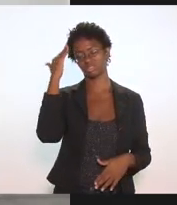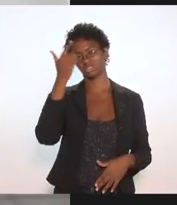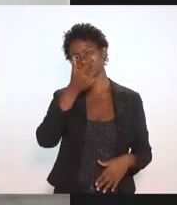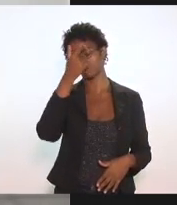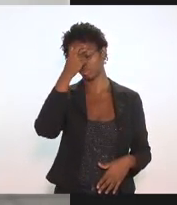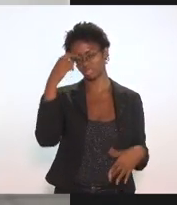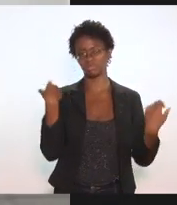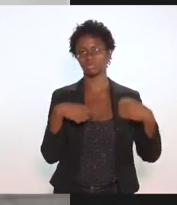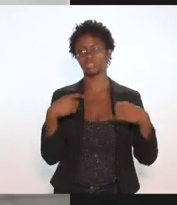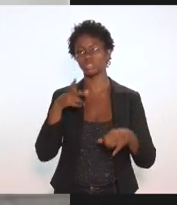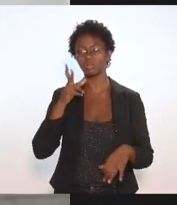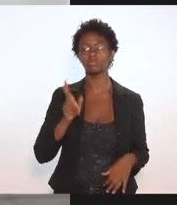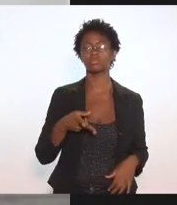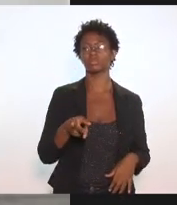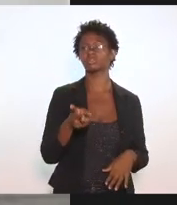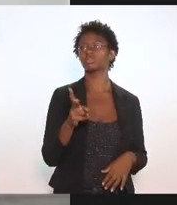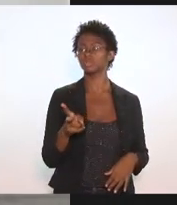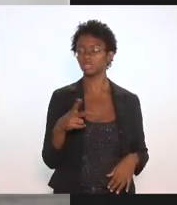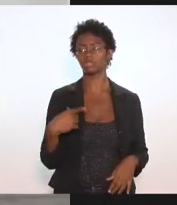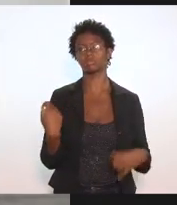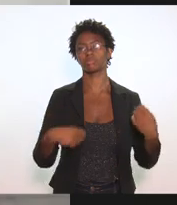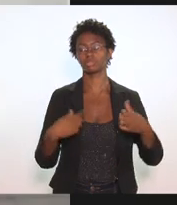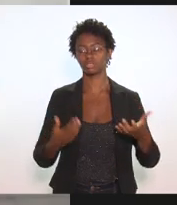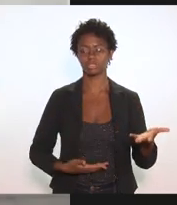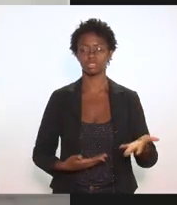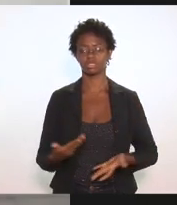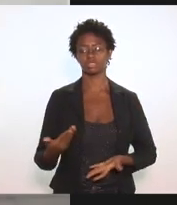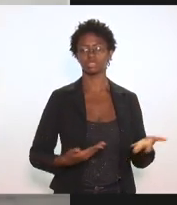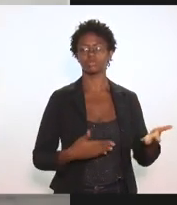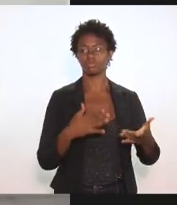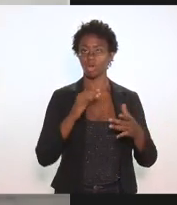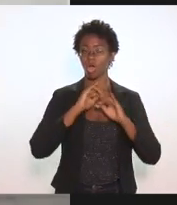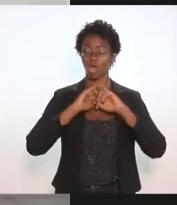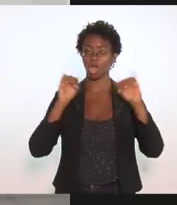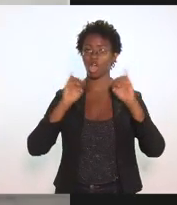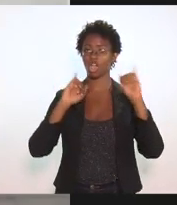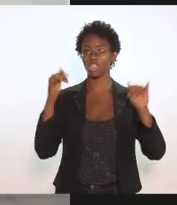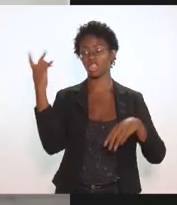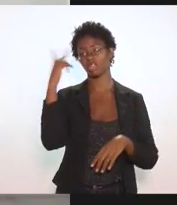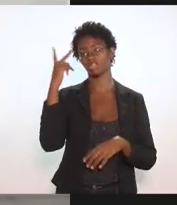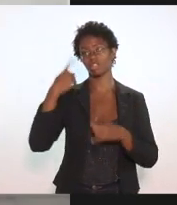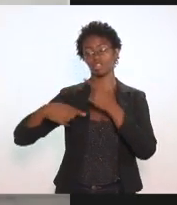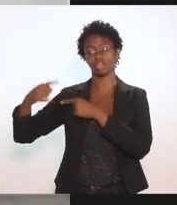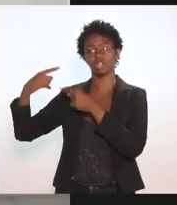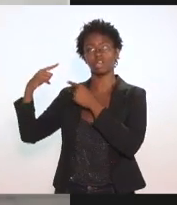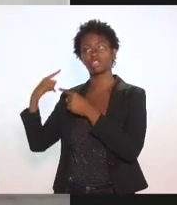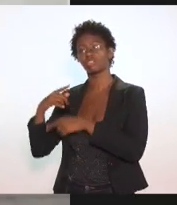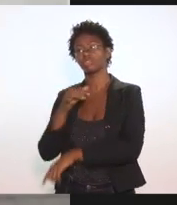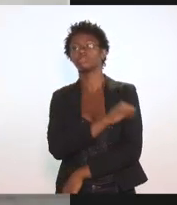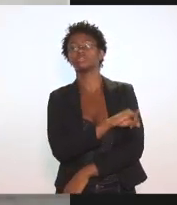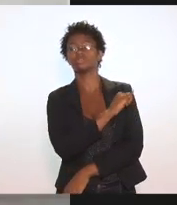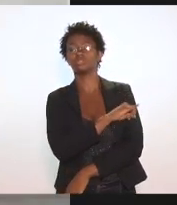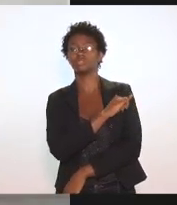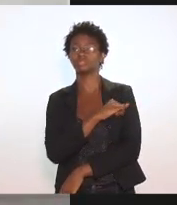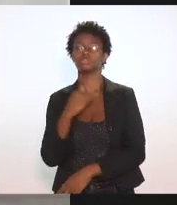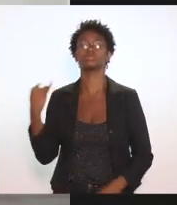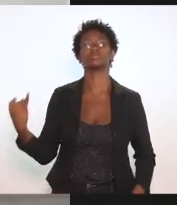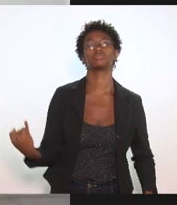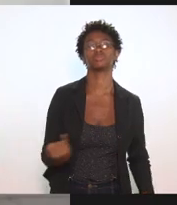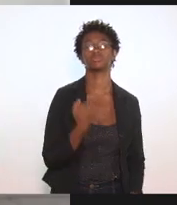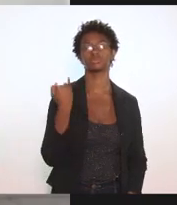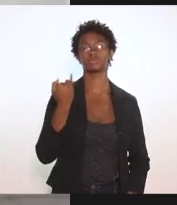ser preservada, que precisa servir para contar a história ancestral do Estado do Rio de Janeiro, e é essencial